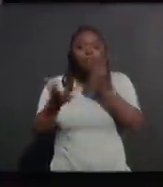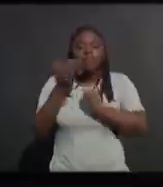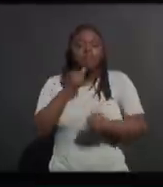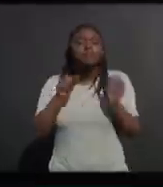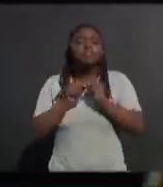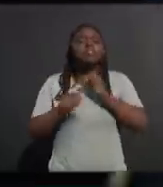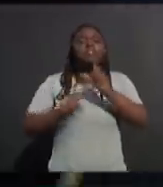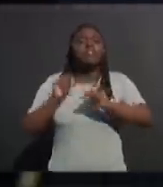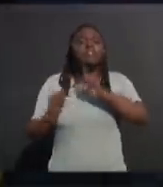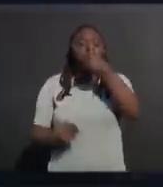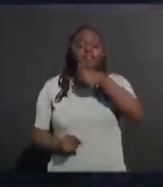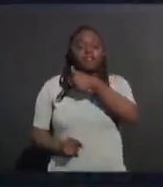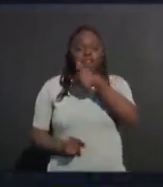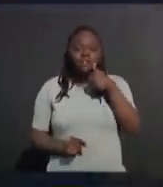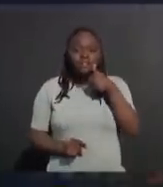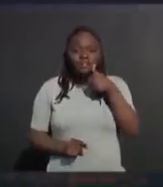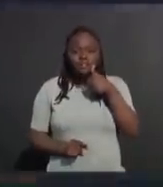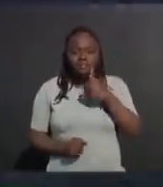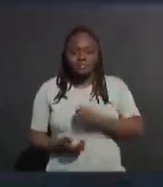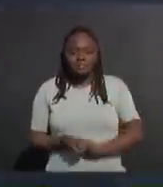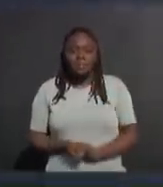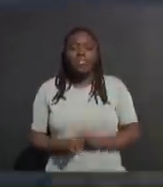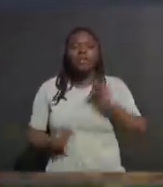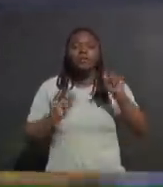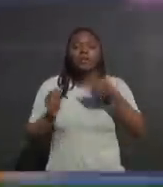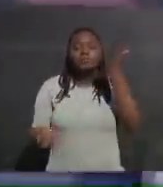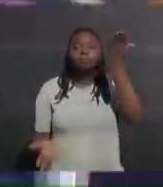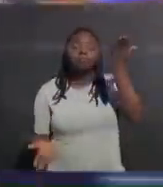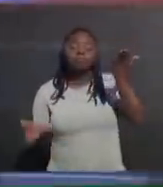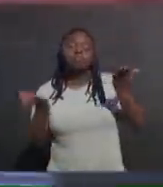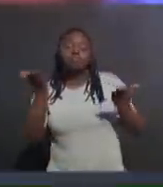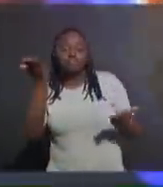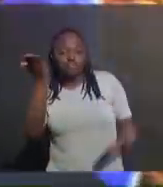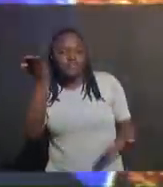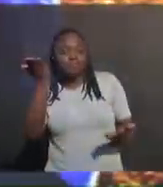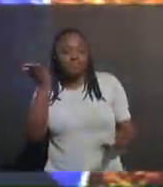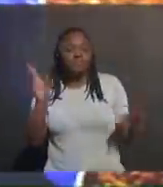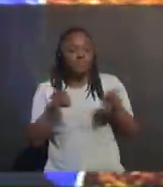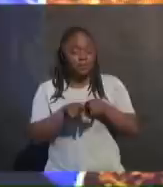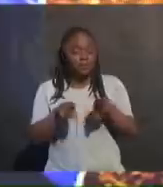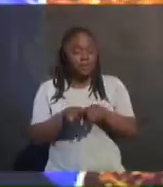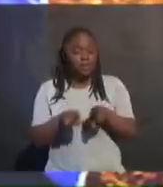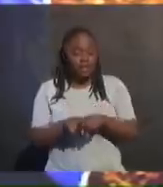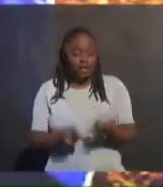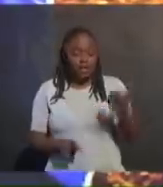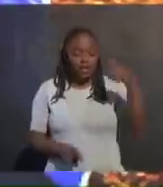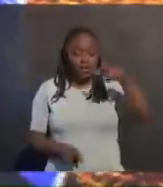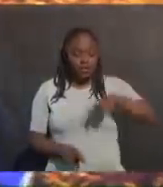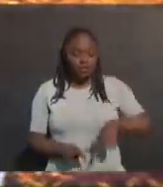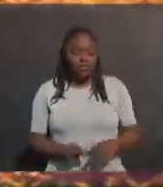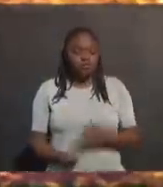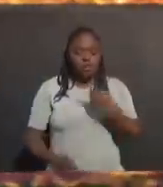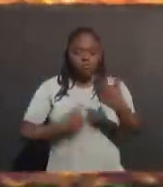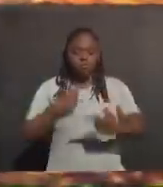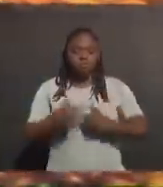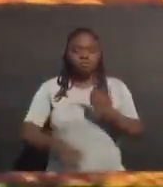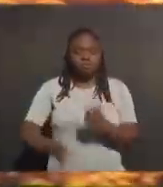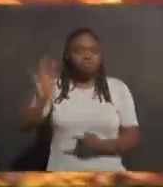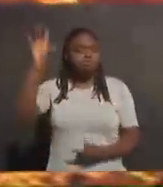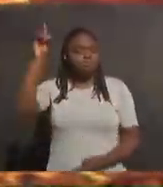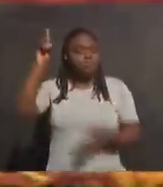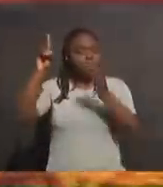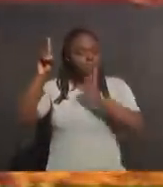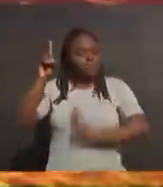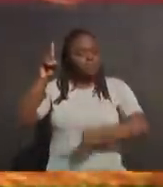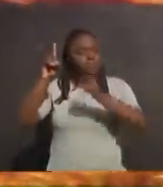fez de dieta? É um desequilíbrio. Outro desequilíbrio. A obra de Deus. Muita gente